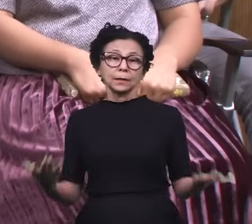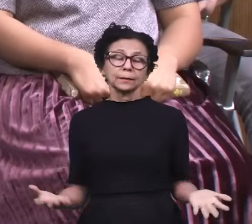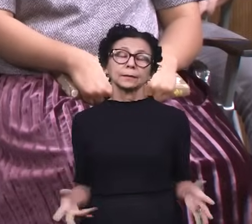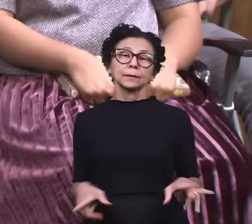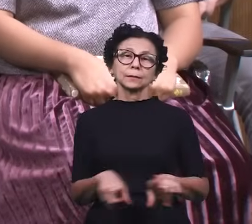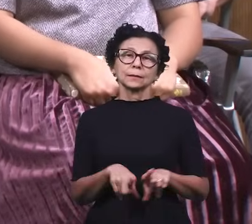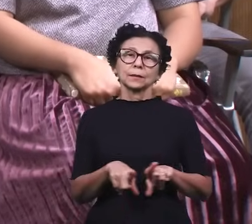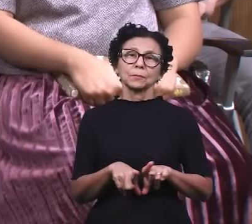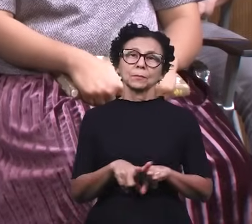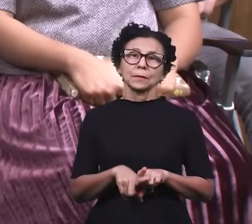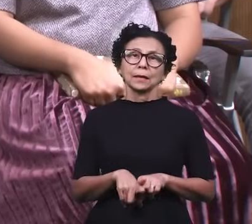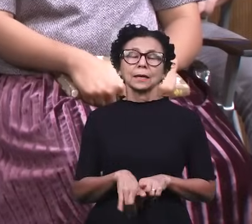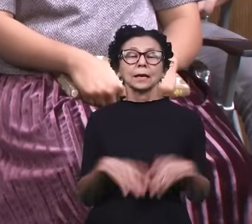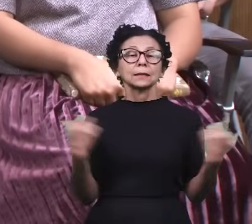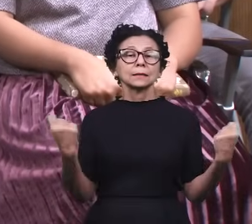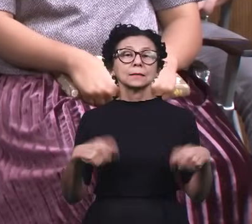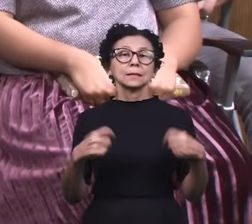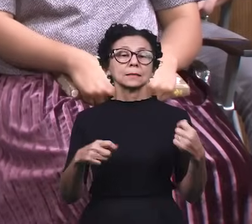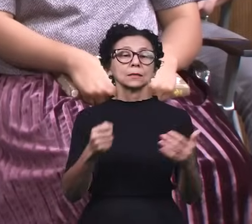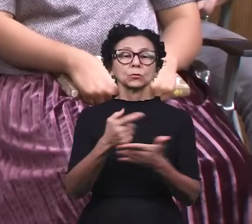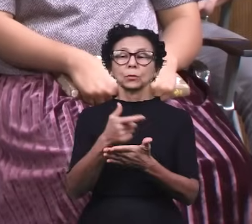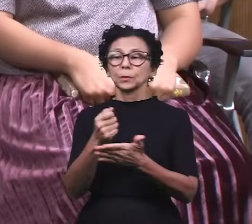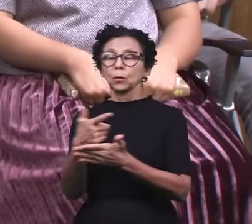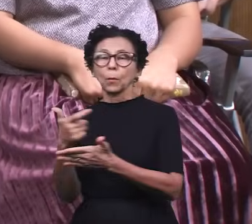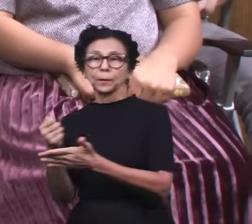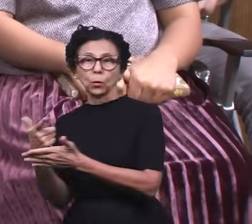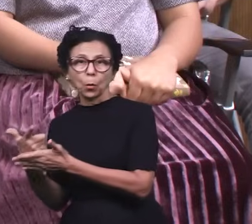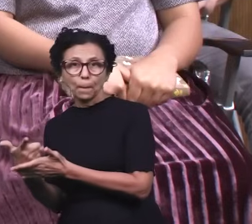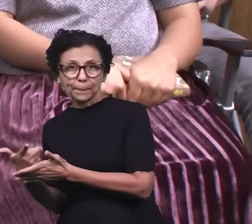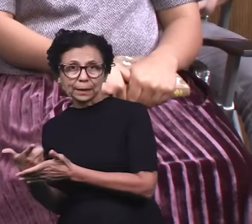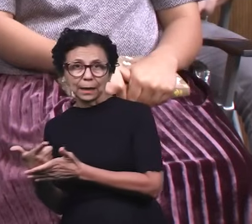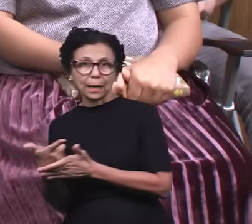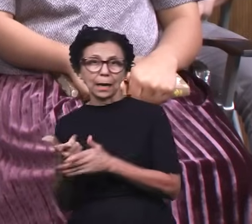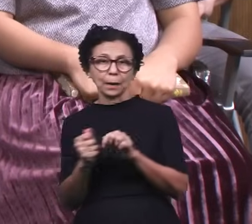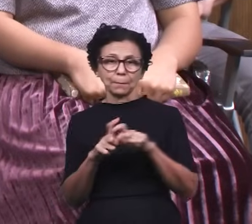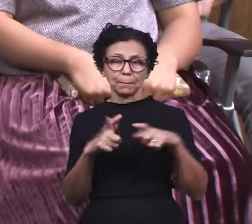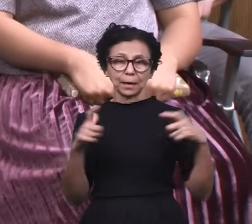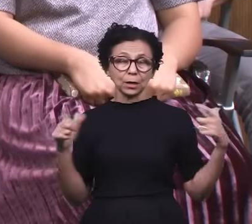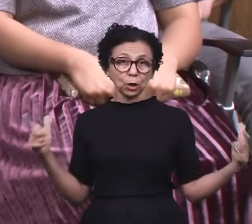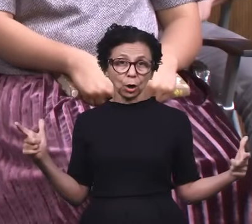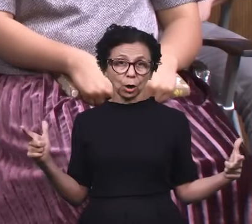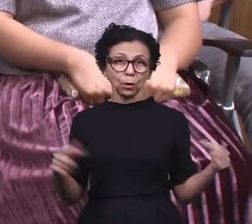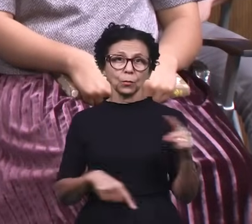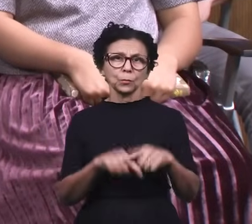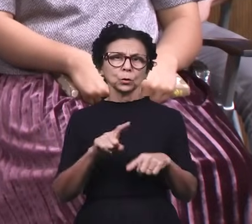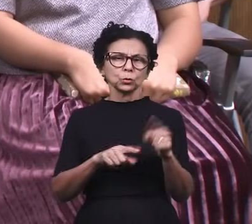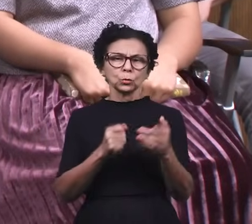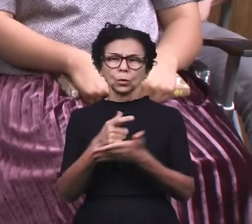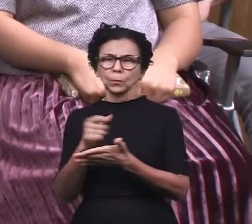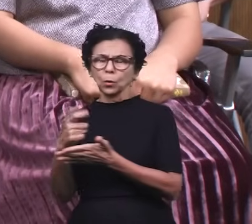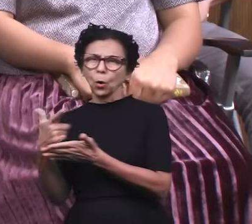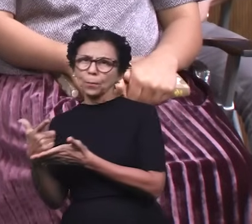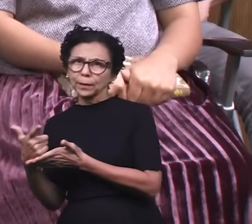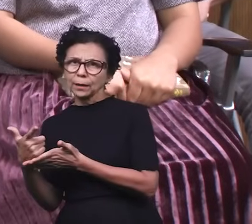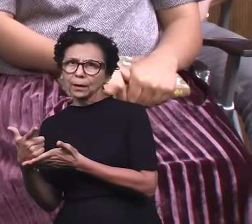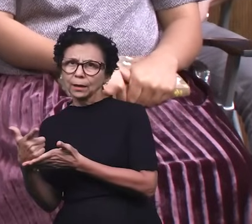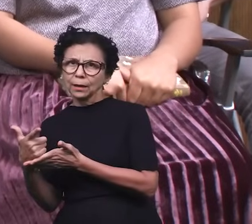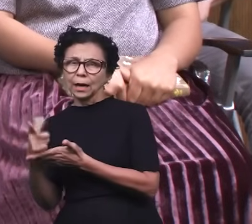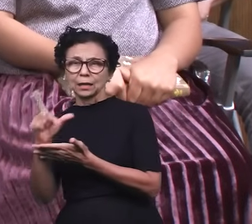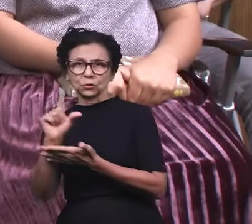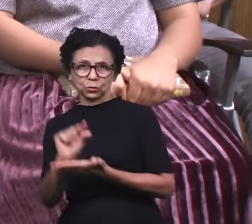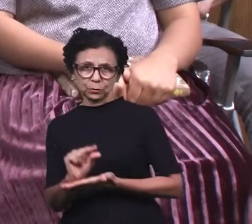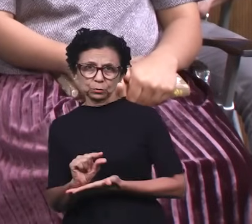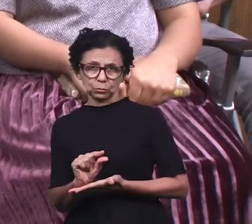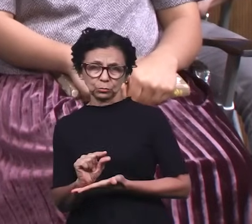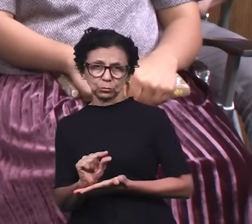à demanda, né? Que tem aquela elasticidade da demanda. Quanto maior a oferta de um determinado produto, menor tende a